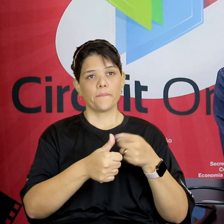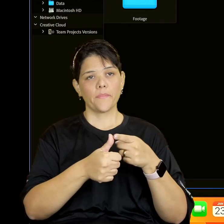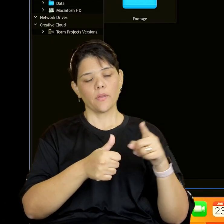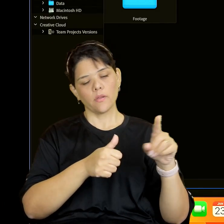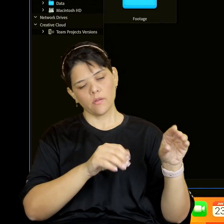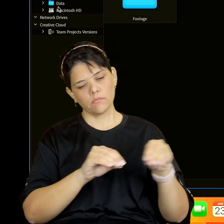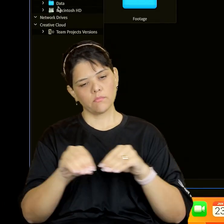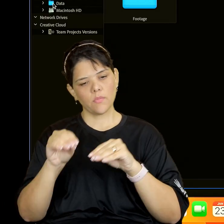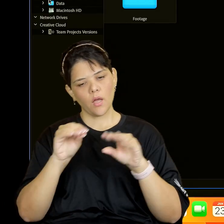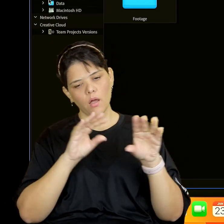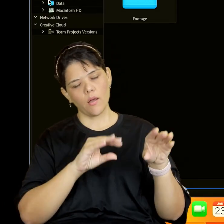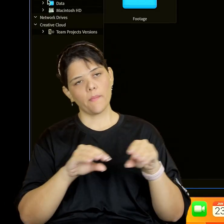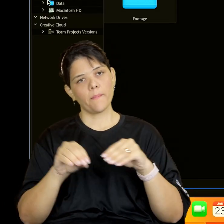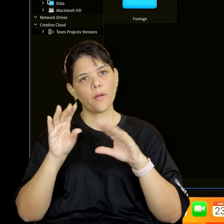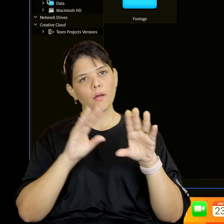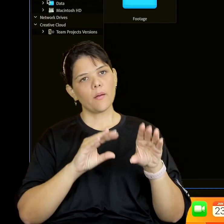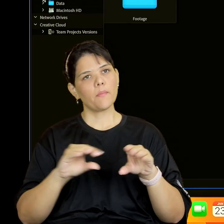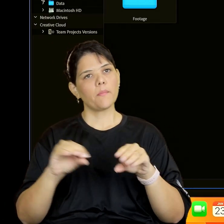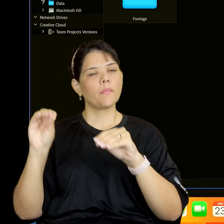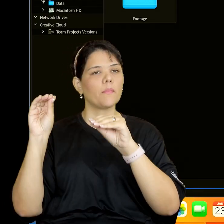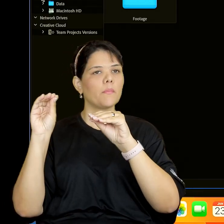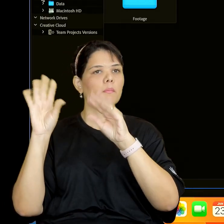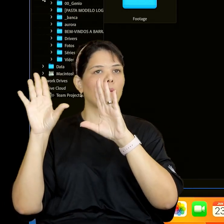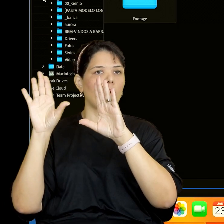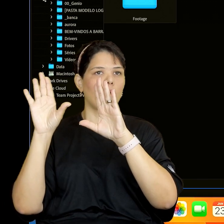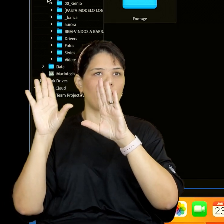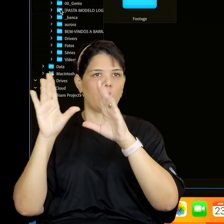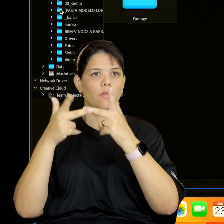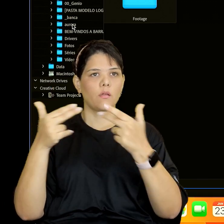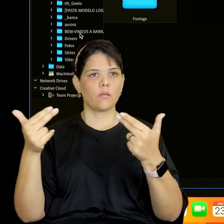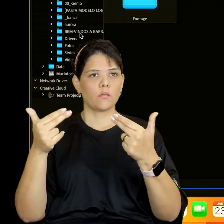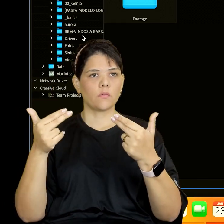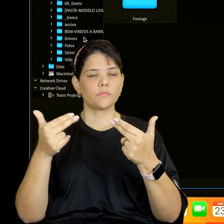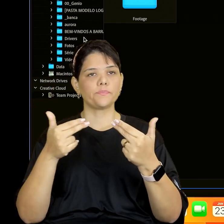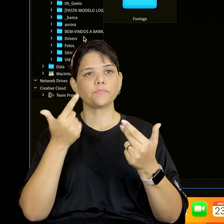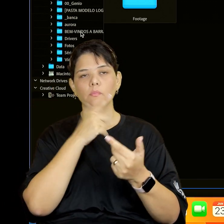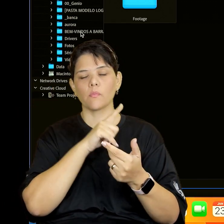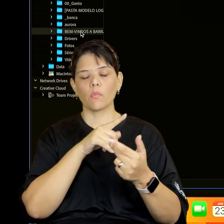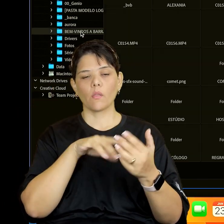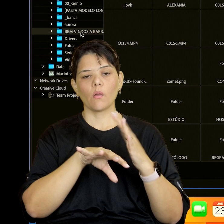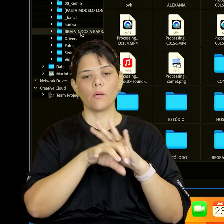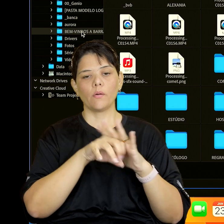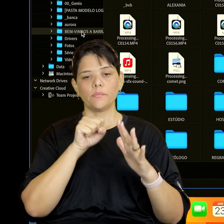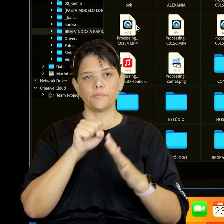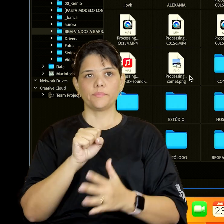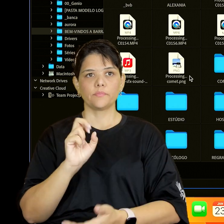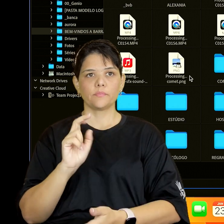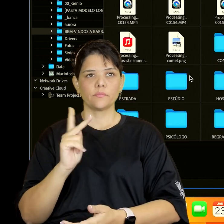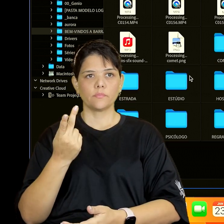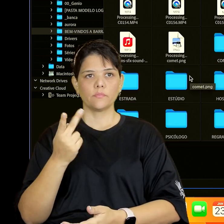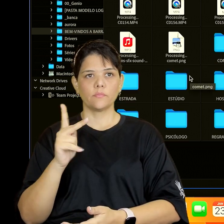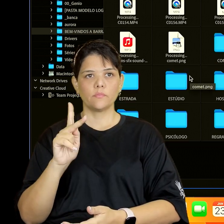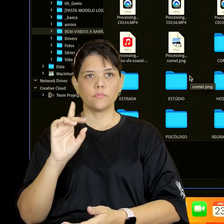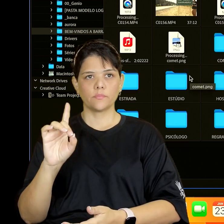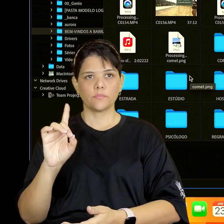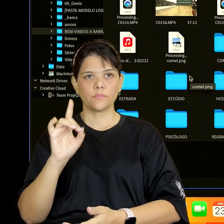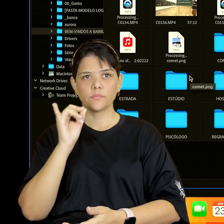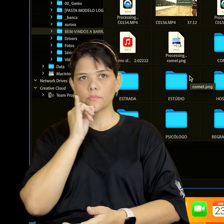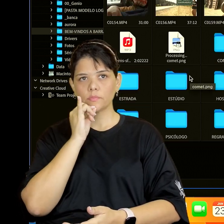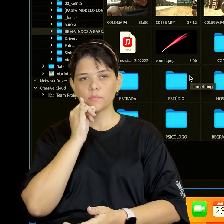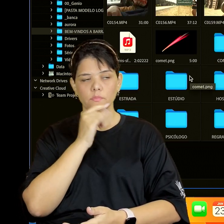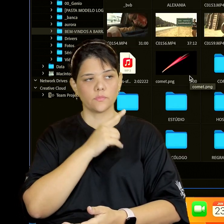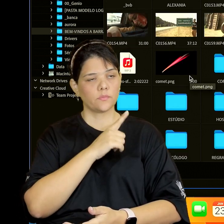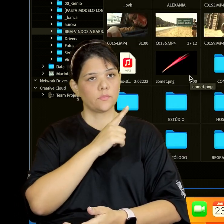suas coisas. Aqui você consegue acessar o seu HD, e você consegue trazer, por exemplo, aqui a gente